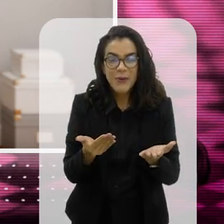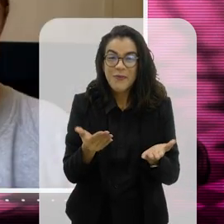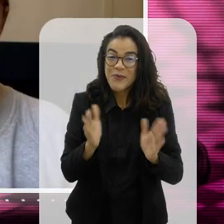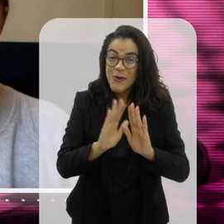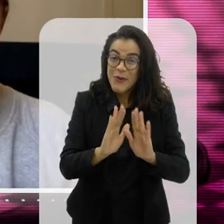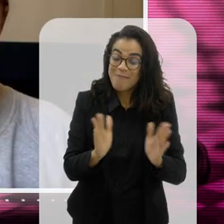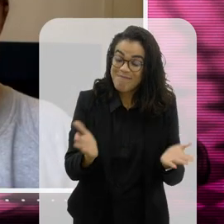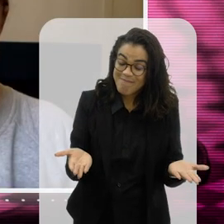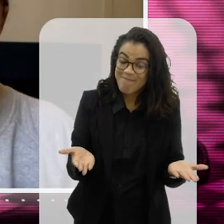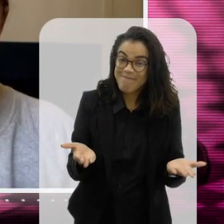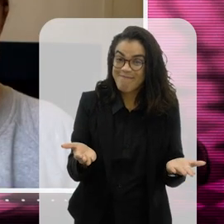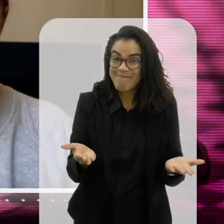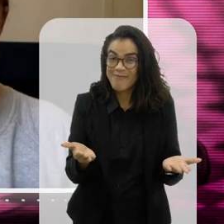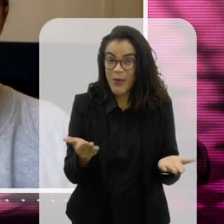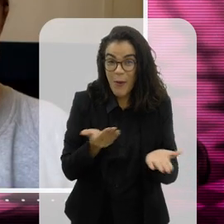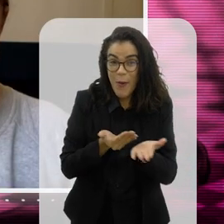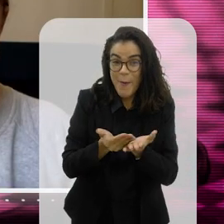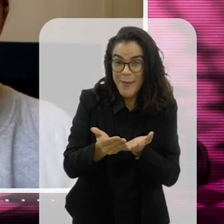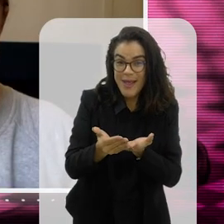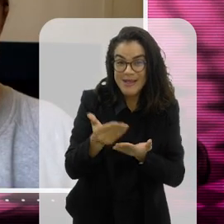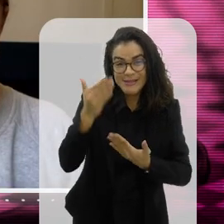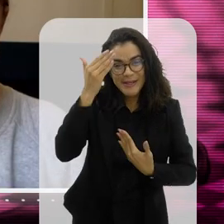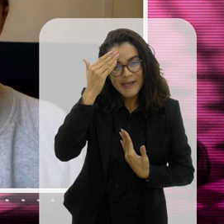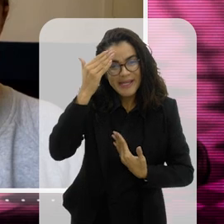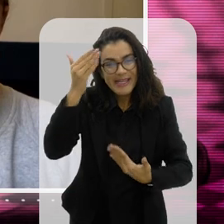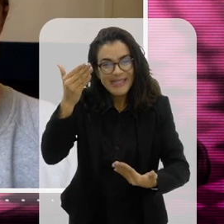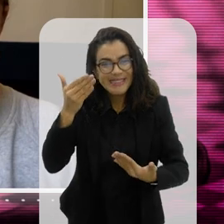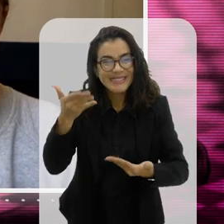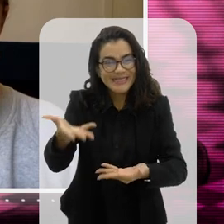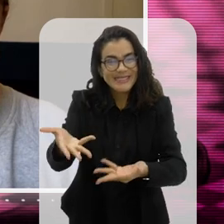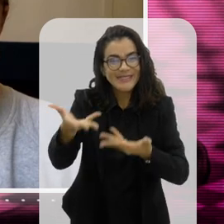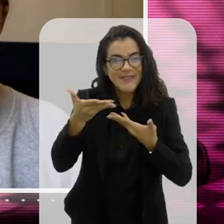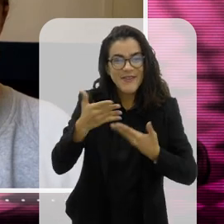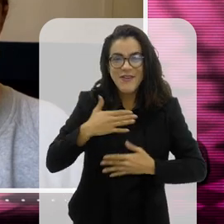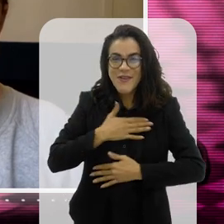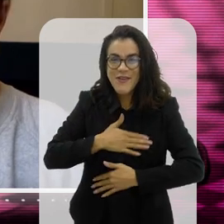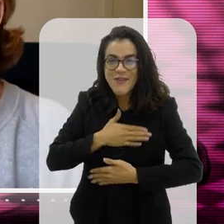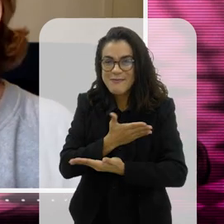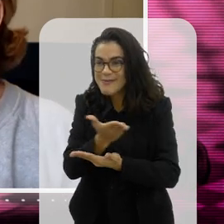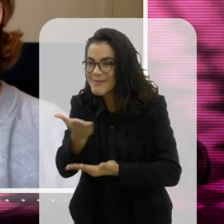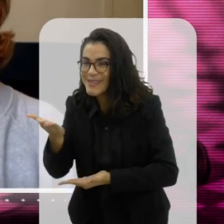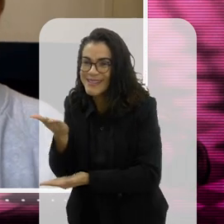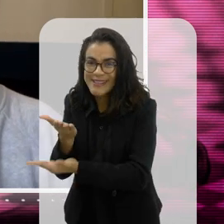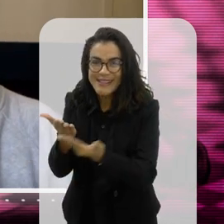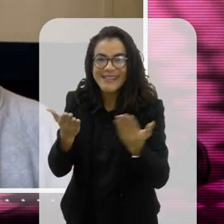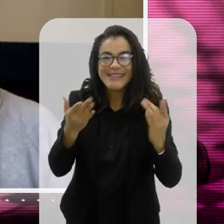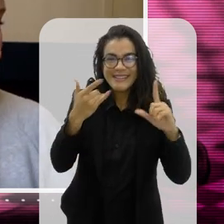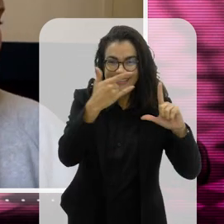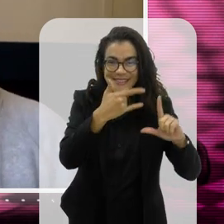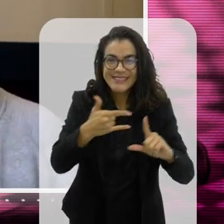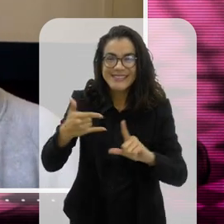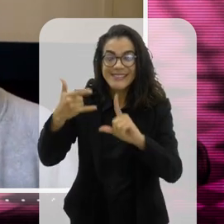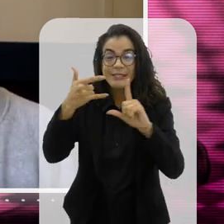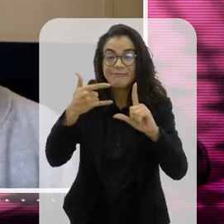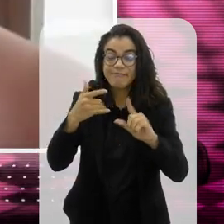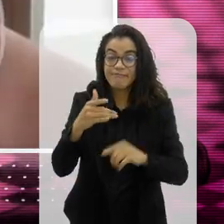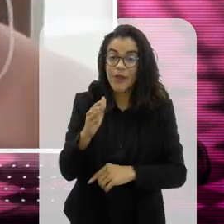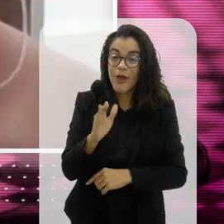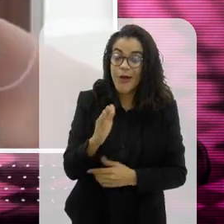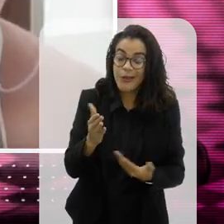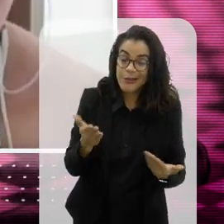Denise? Pois é. Bom, inicio minha fala agradecendo o convite, cumprimentando todas as colegas.